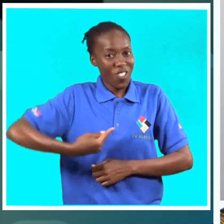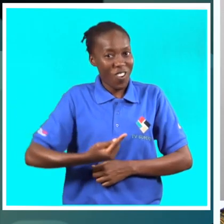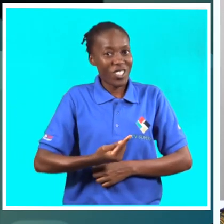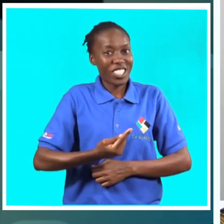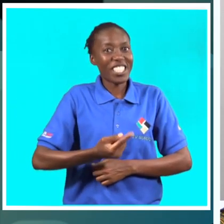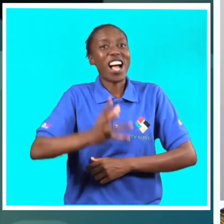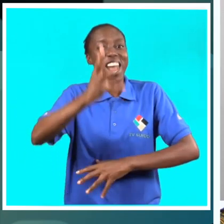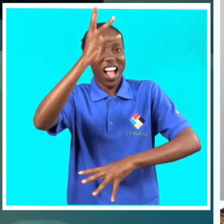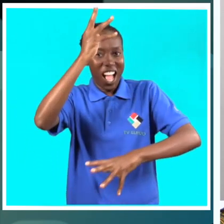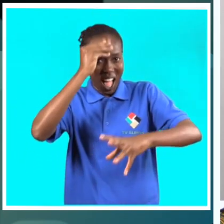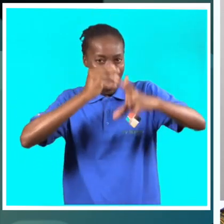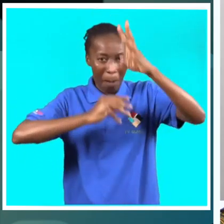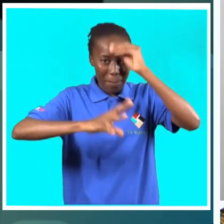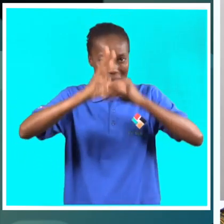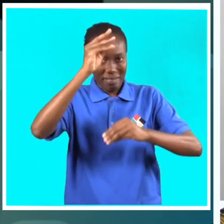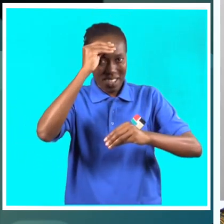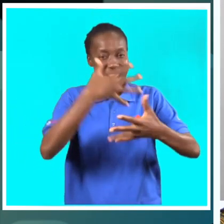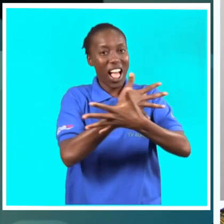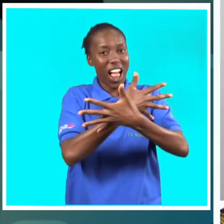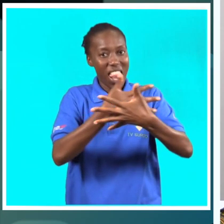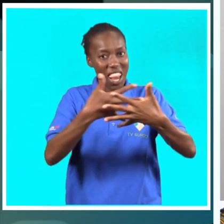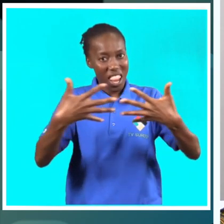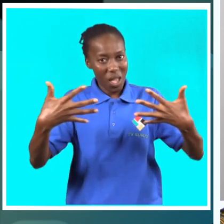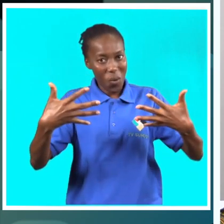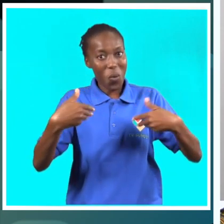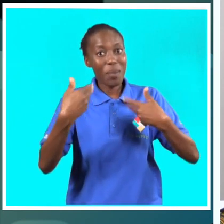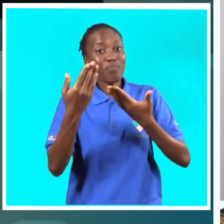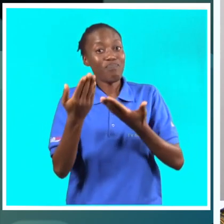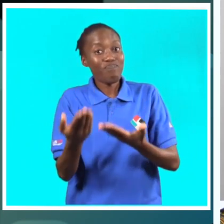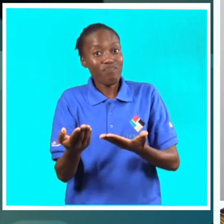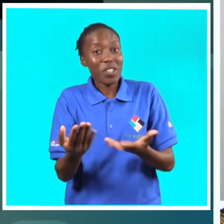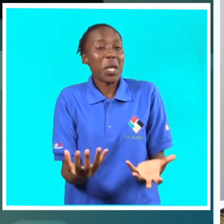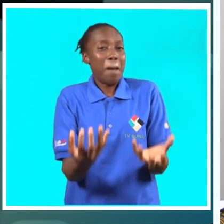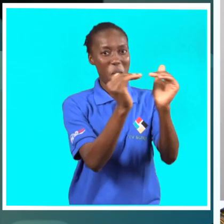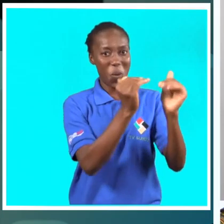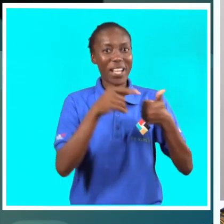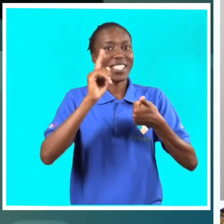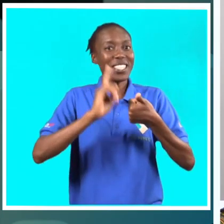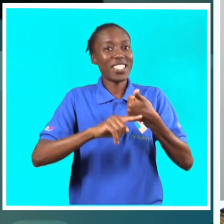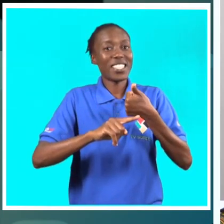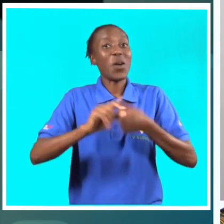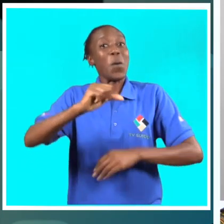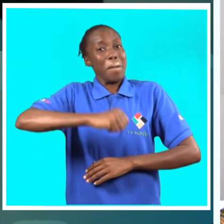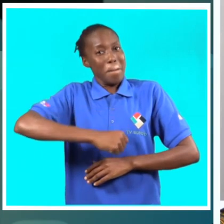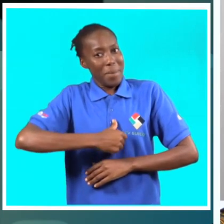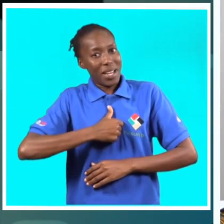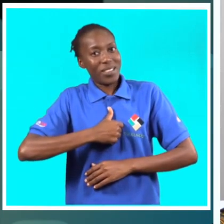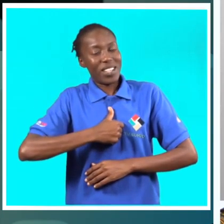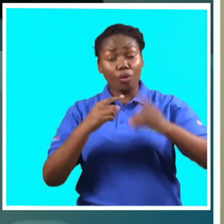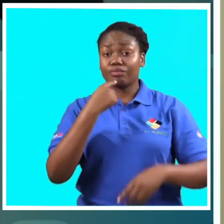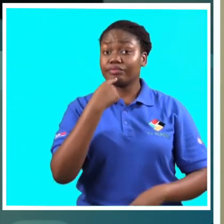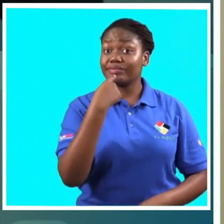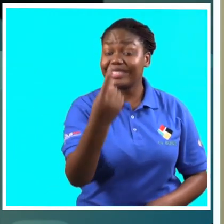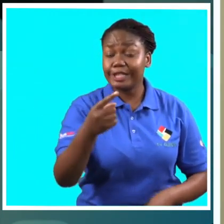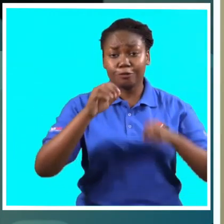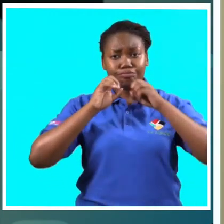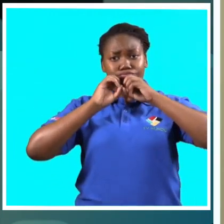aprendermos a linguagem para podermos comunicar, para podermos